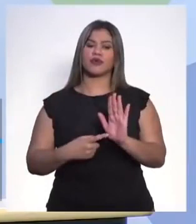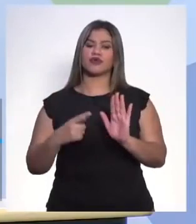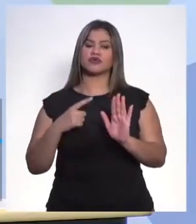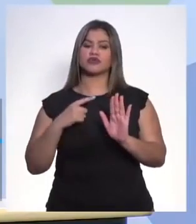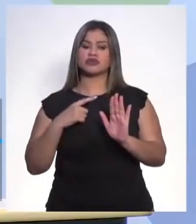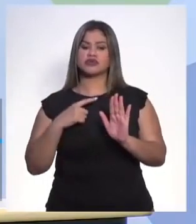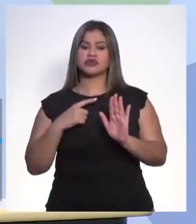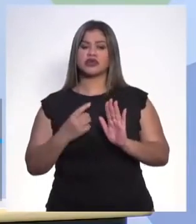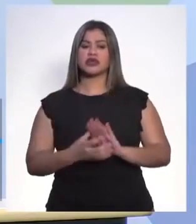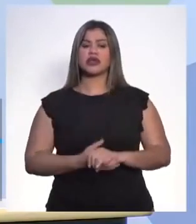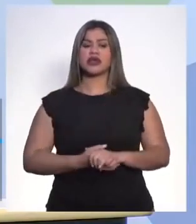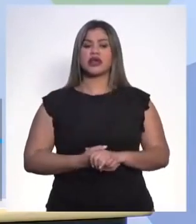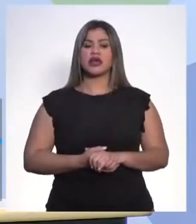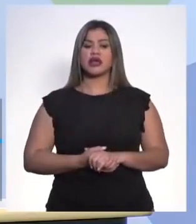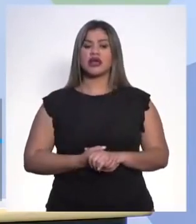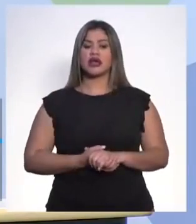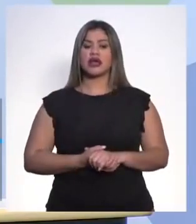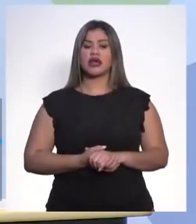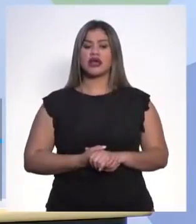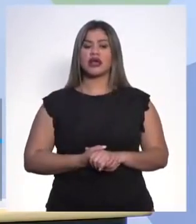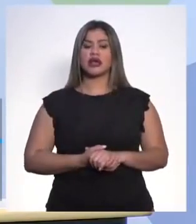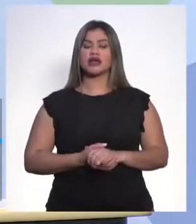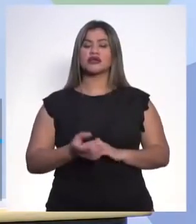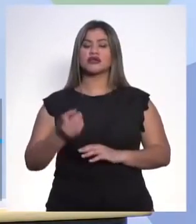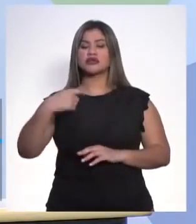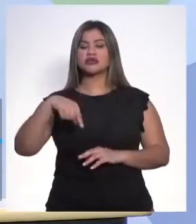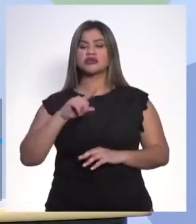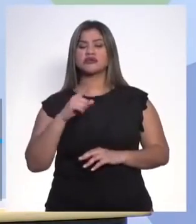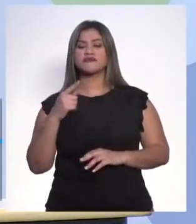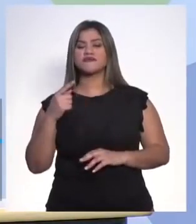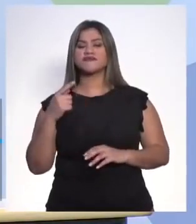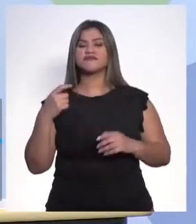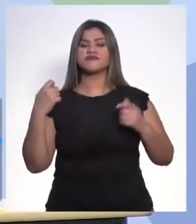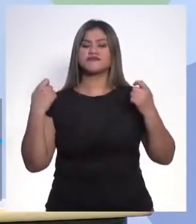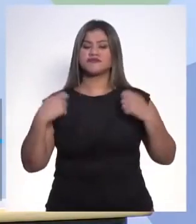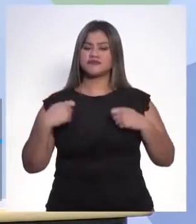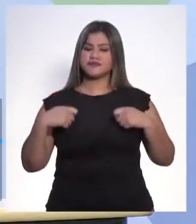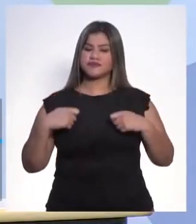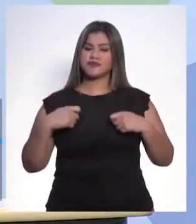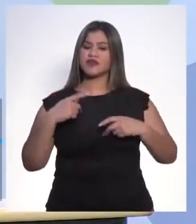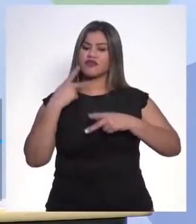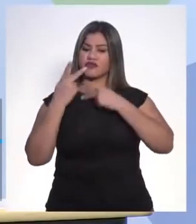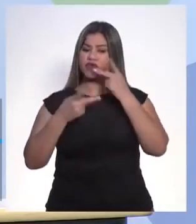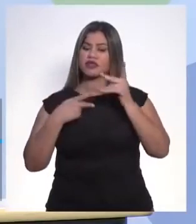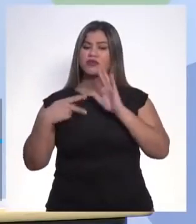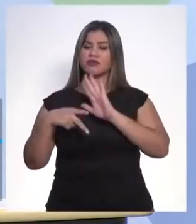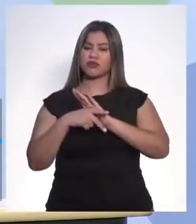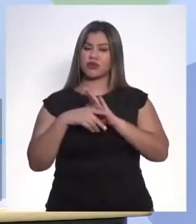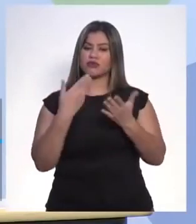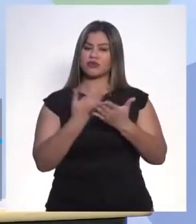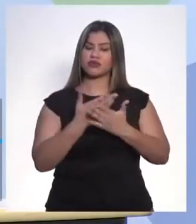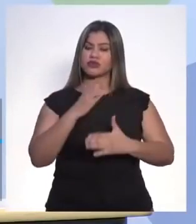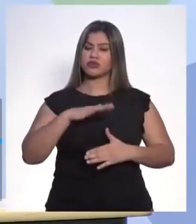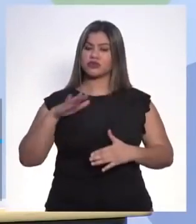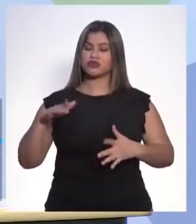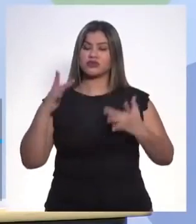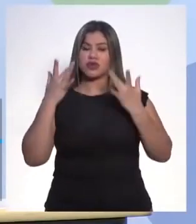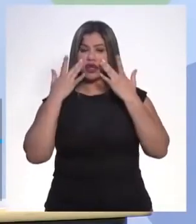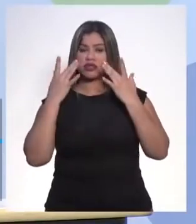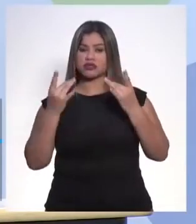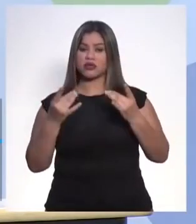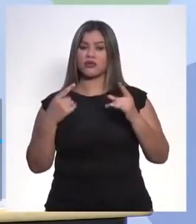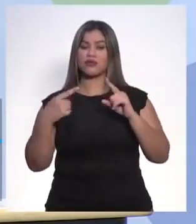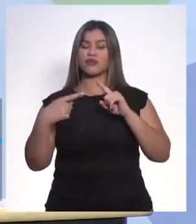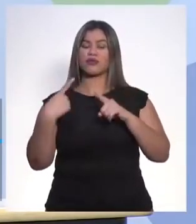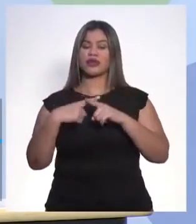na superfície do texto. E aí a gente precisa, isso estou falando para alunos agora, né? Prestar atenção que a leitura não